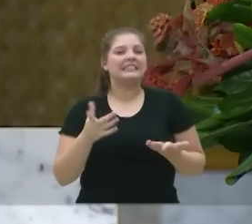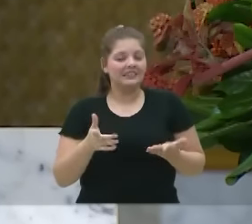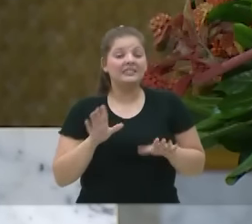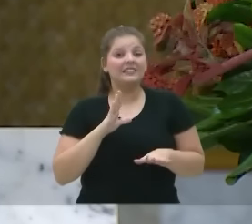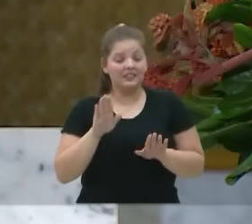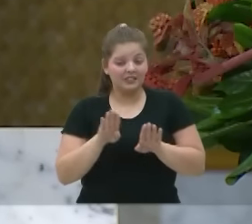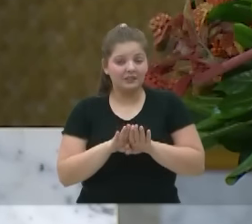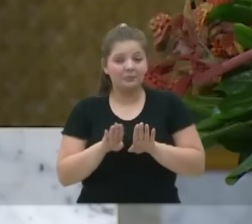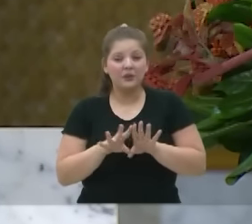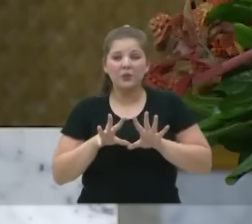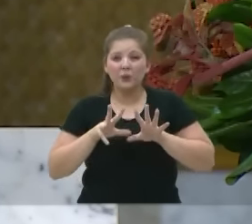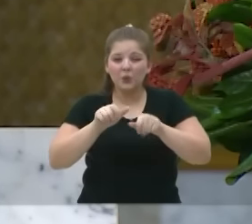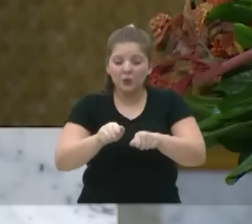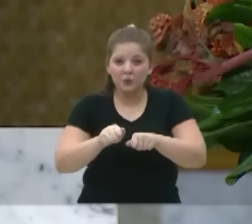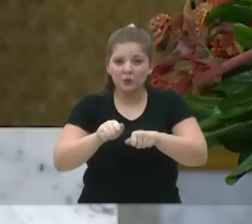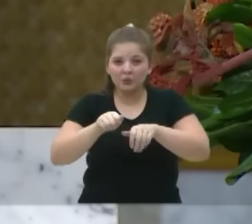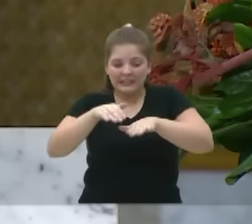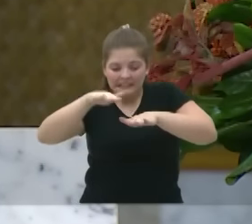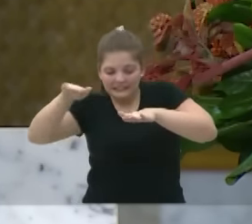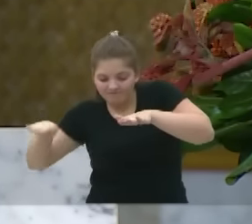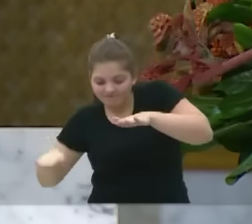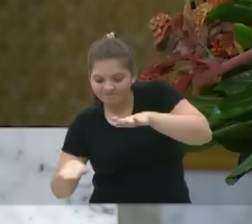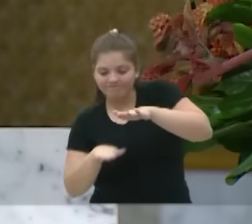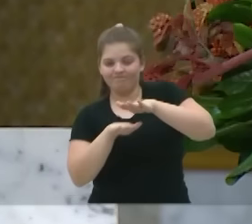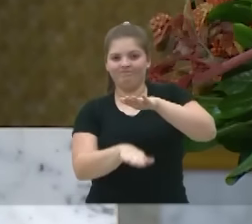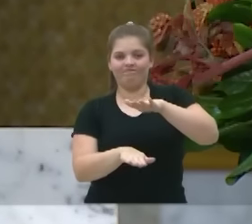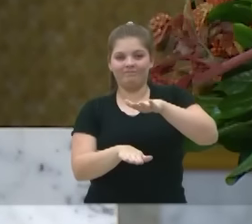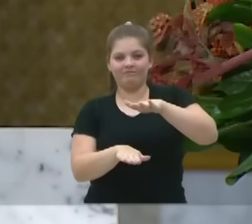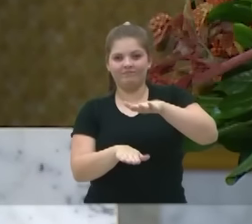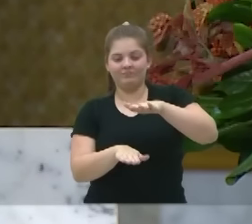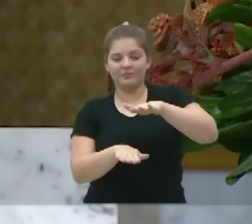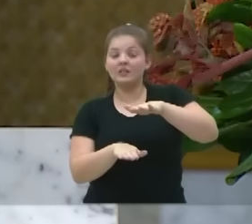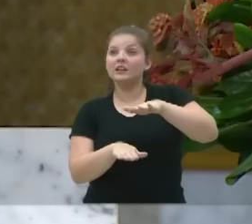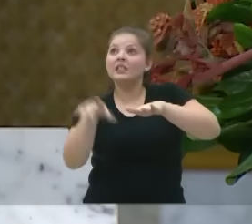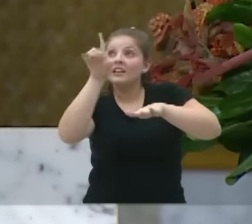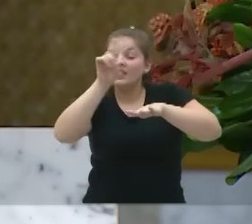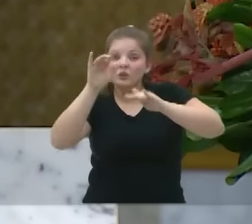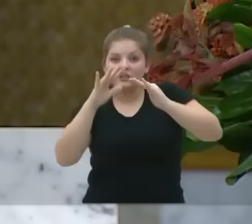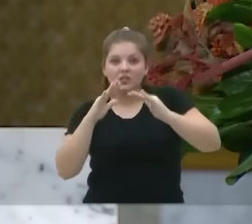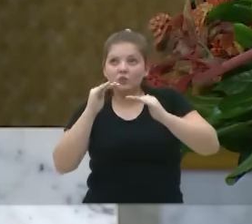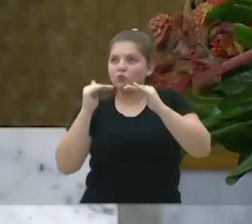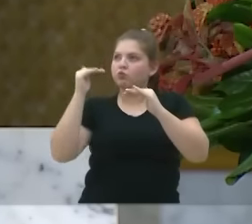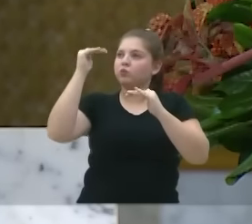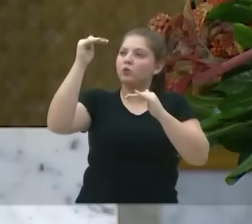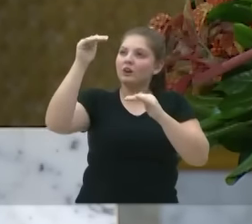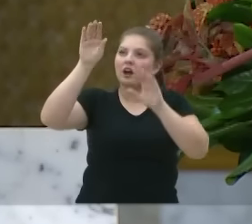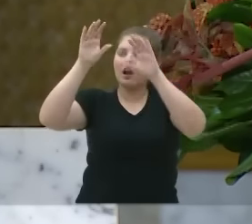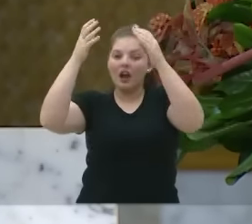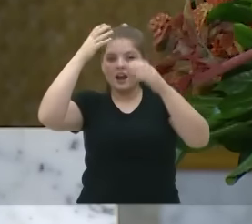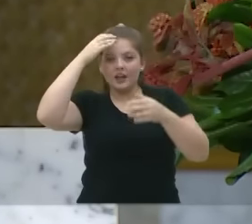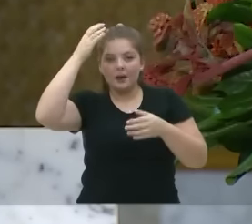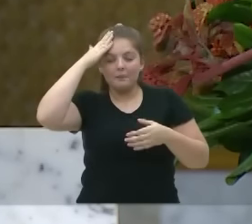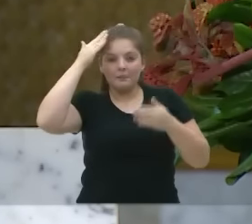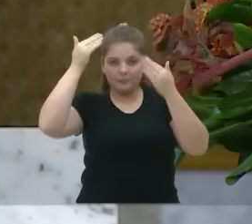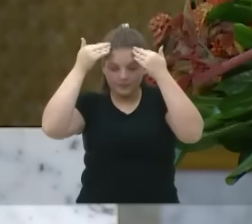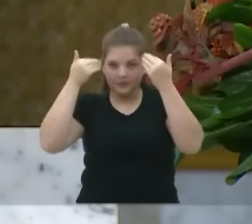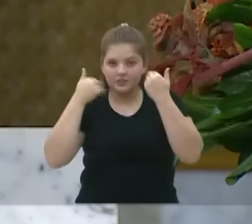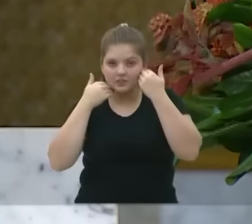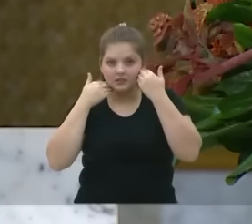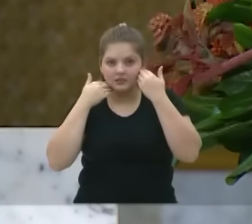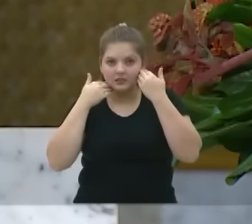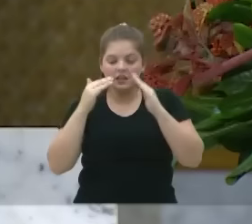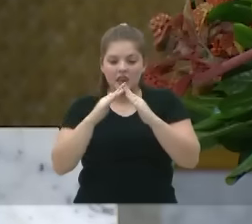Ele pôs tudo sob os seus pés e fez dele, que está acima de tudo, a cabeça da igreja, que é o